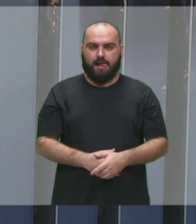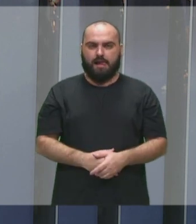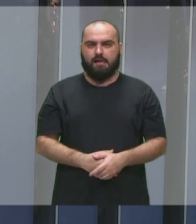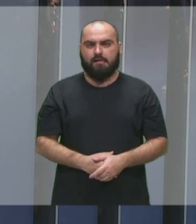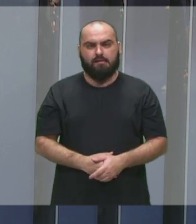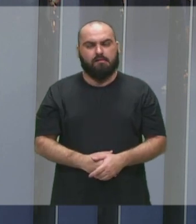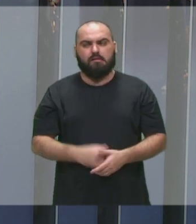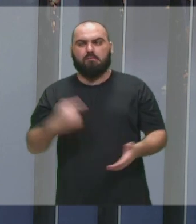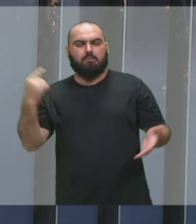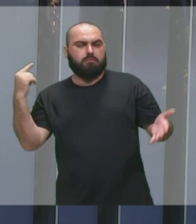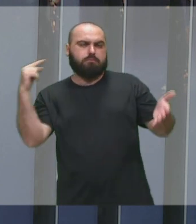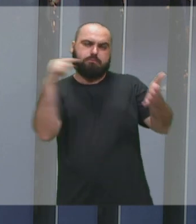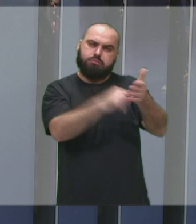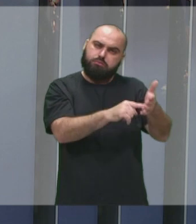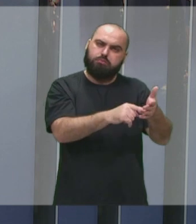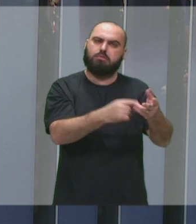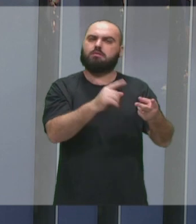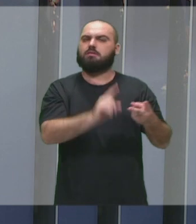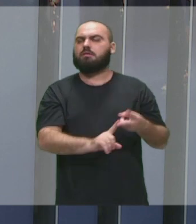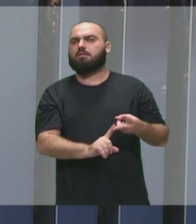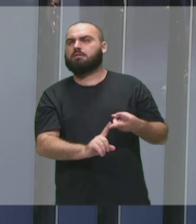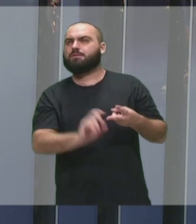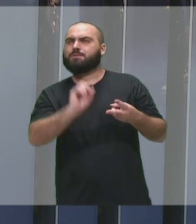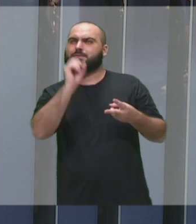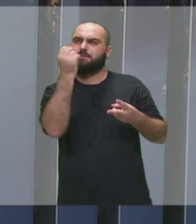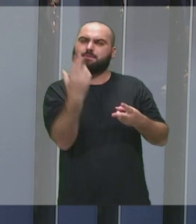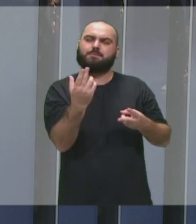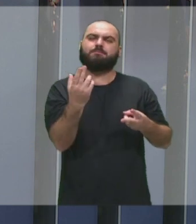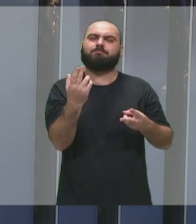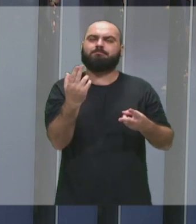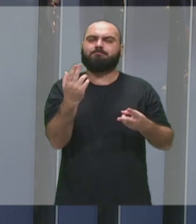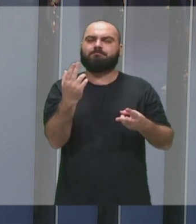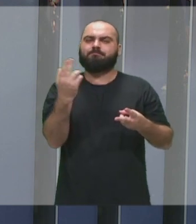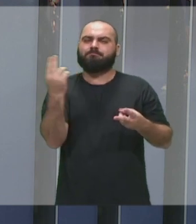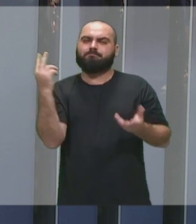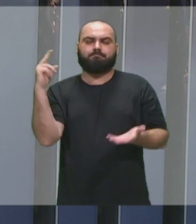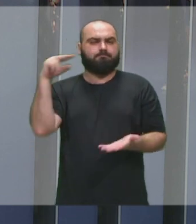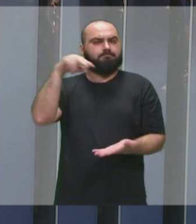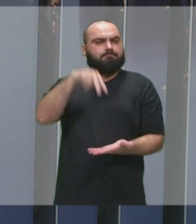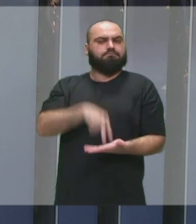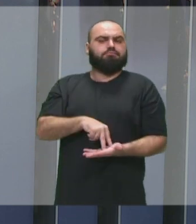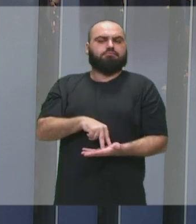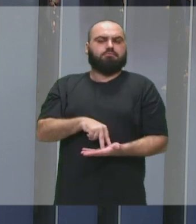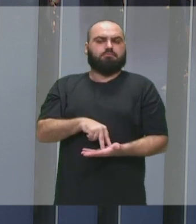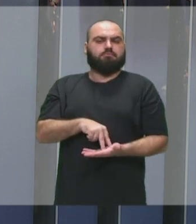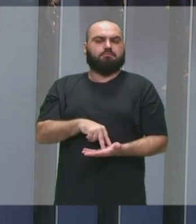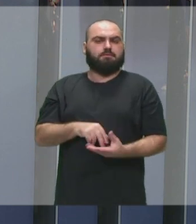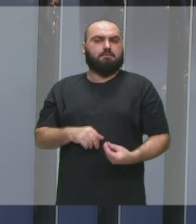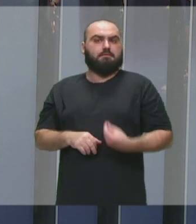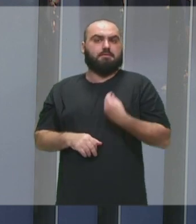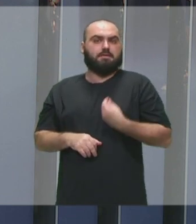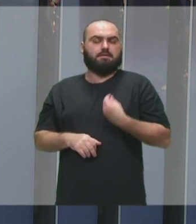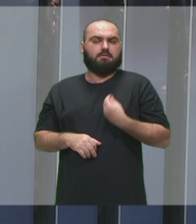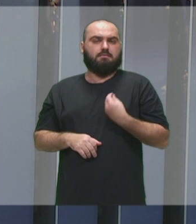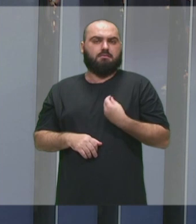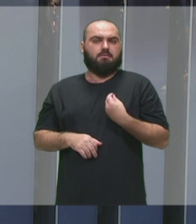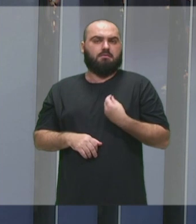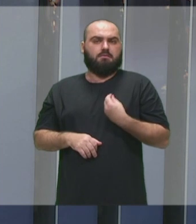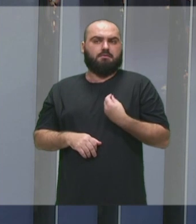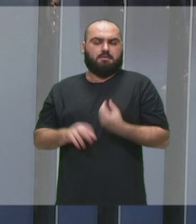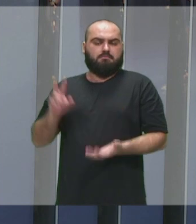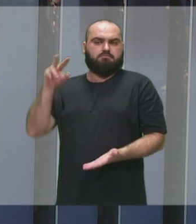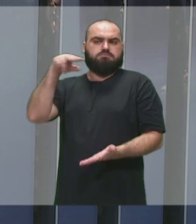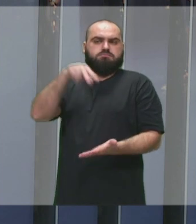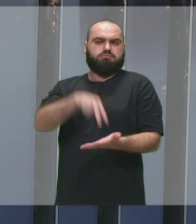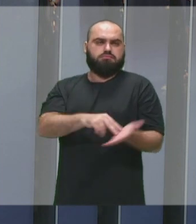uma denúncia ou colocar algum posicionamento, a sua visão de mundo por meio da